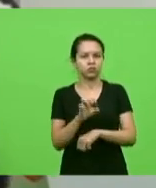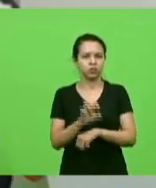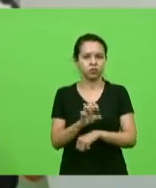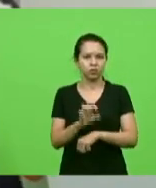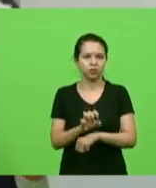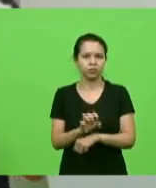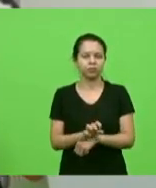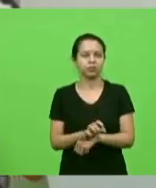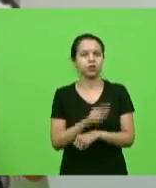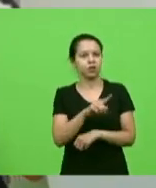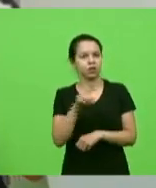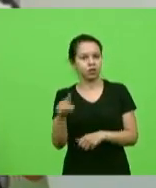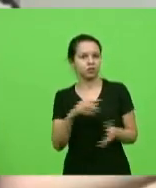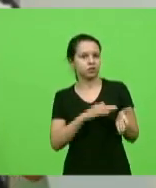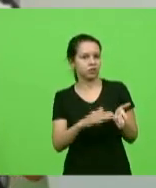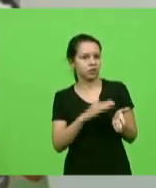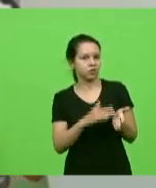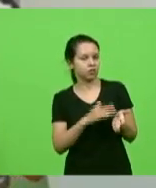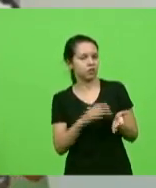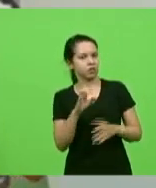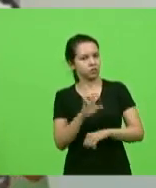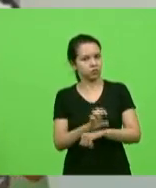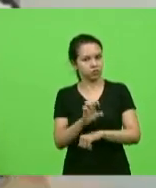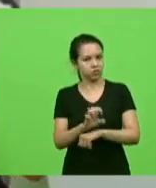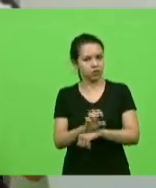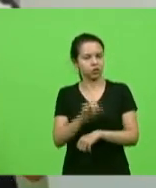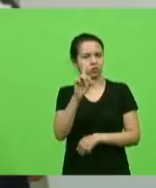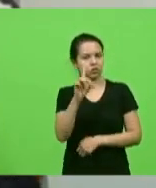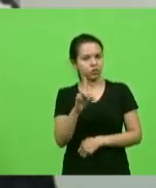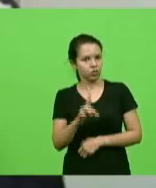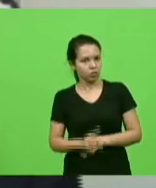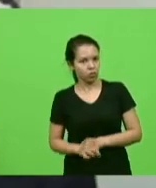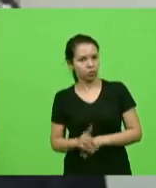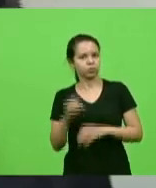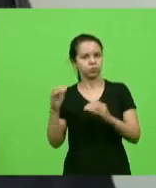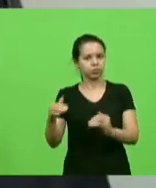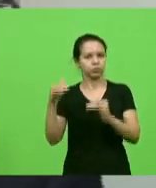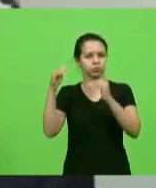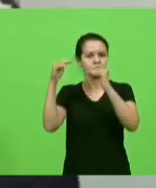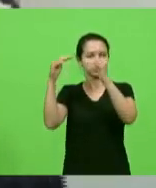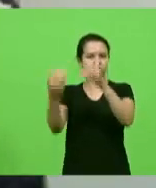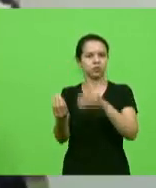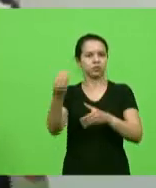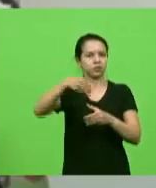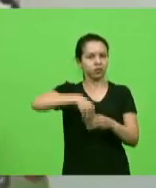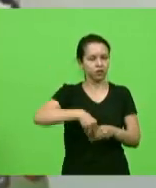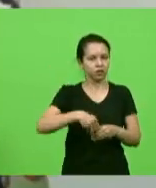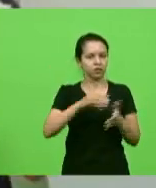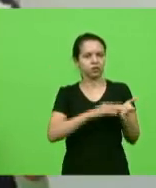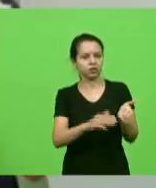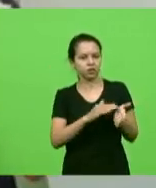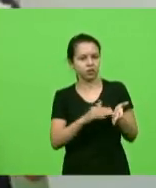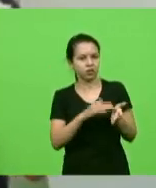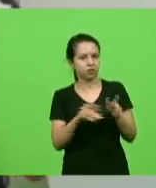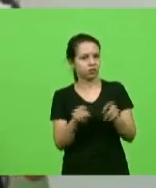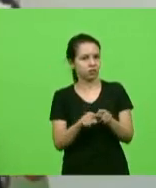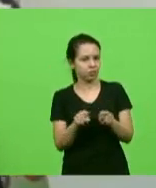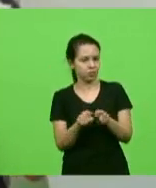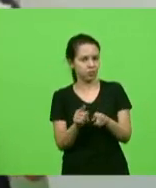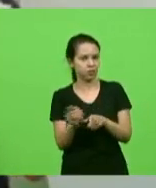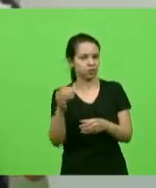aos secretários de estado e as diretores e superintendentes dentro das secretarias e dentro da